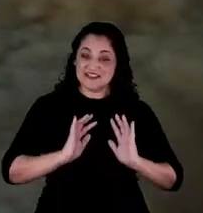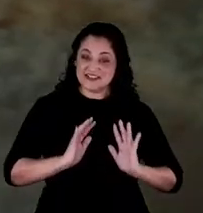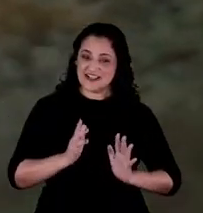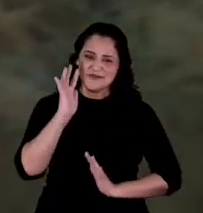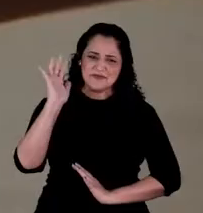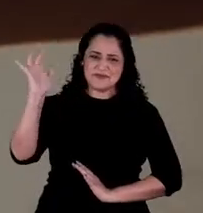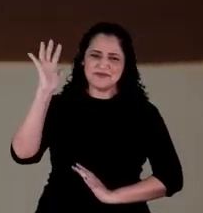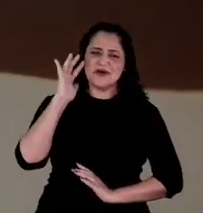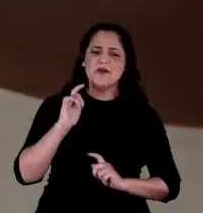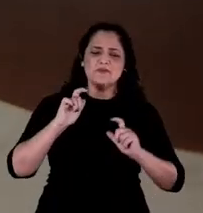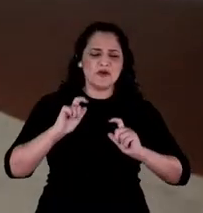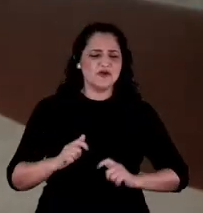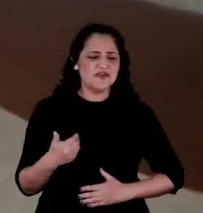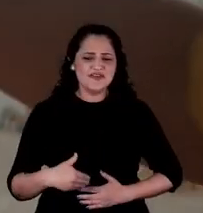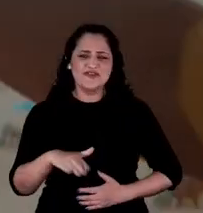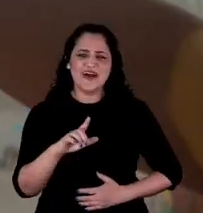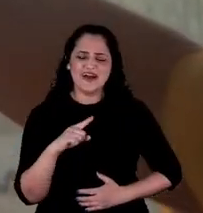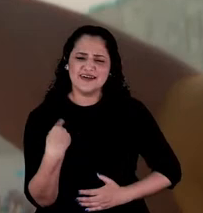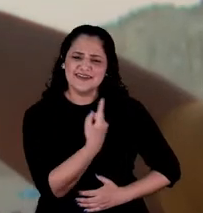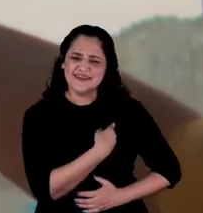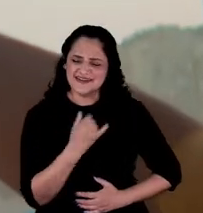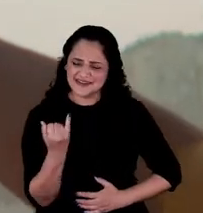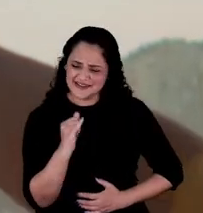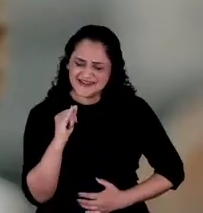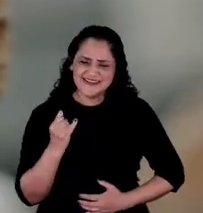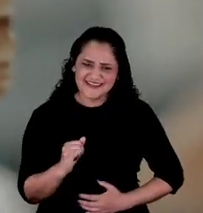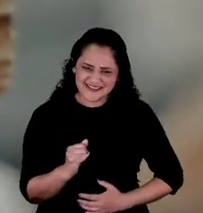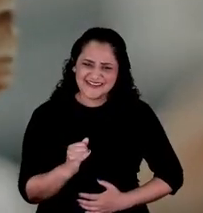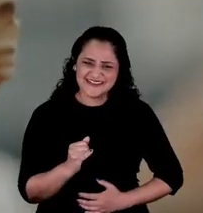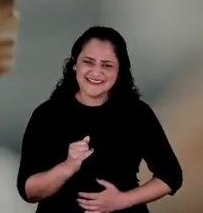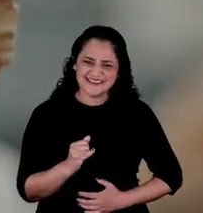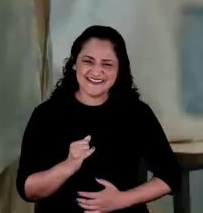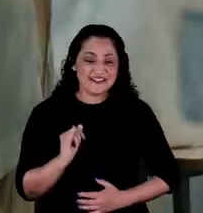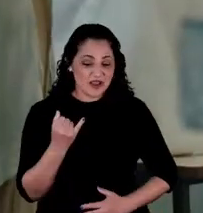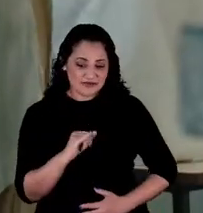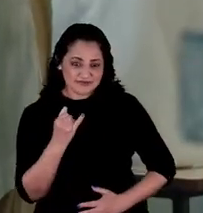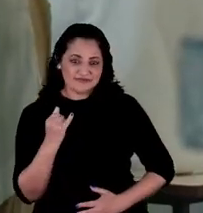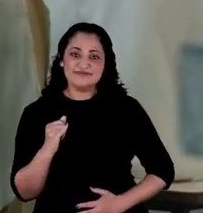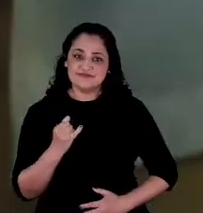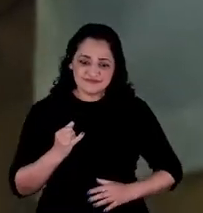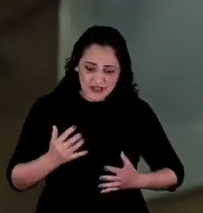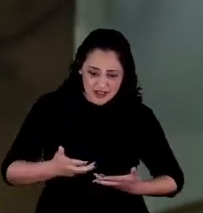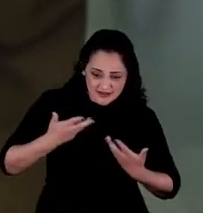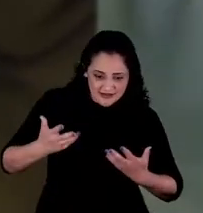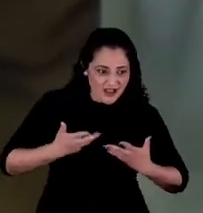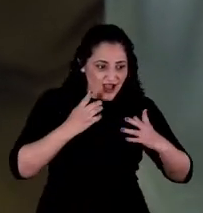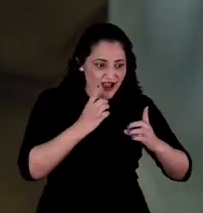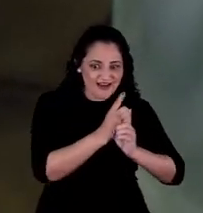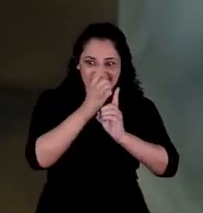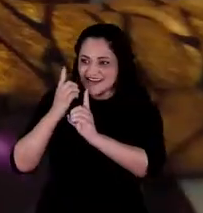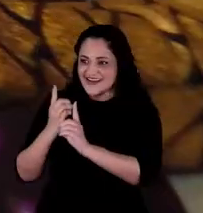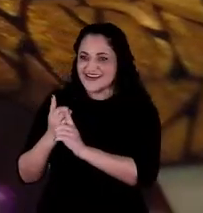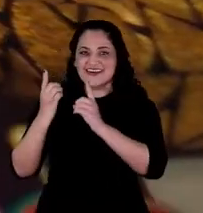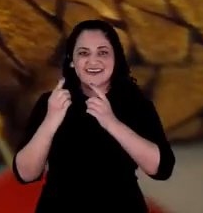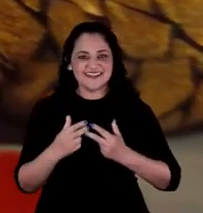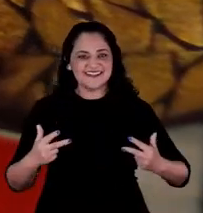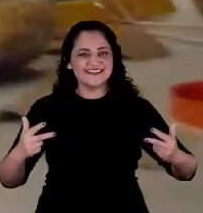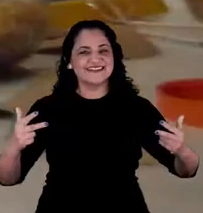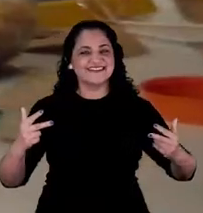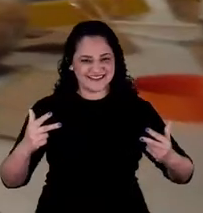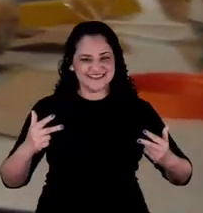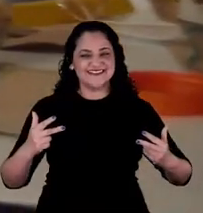já parou para pensar Para onde vai a nossa energia a nossa energia incentiva descobertas